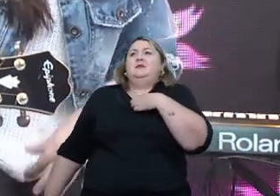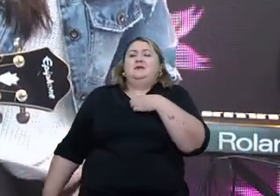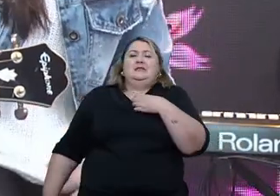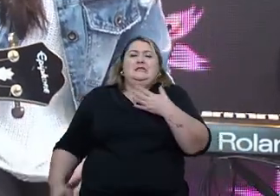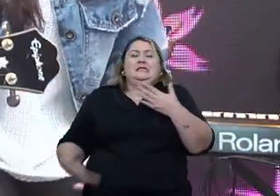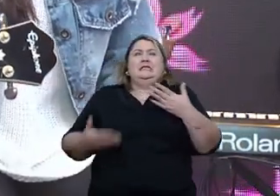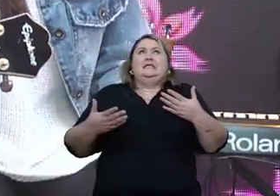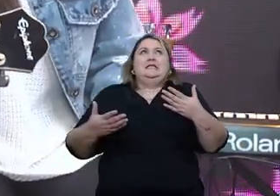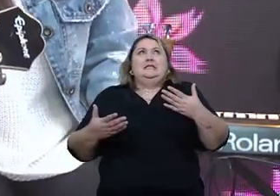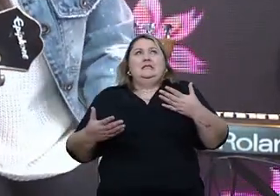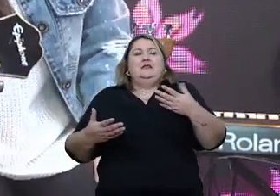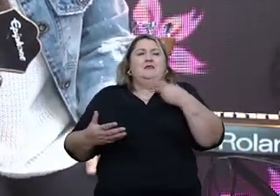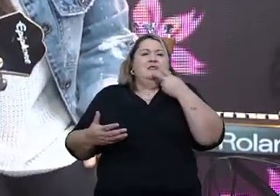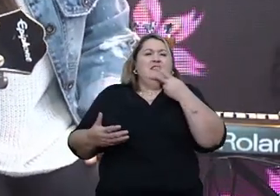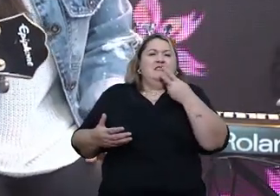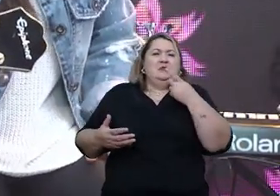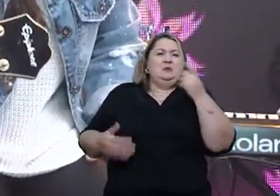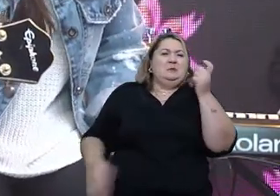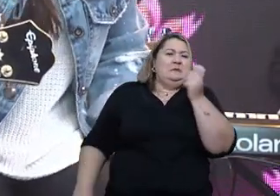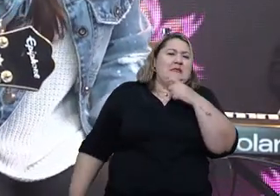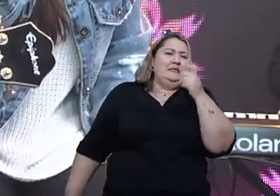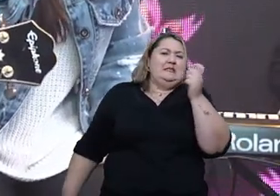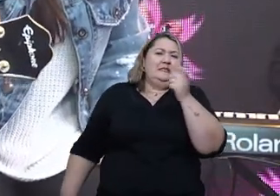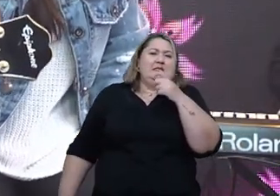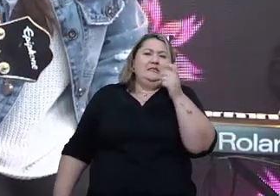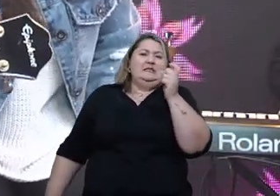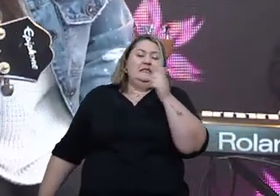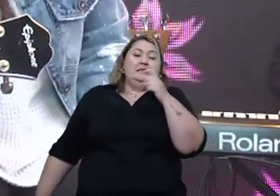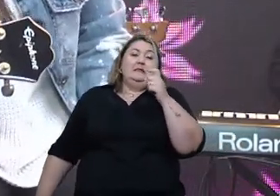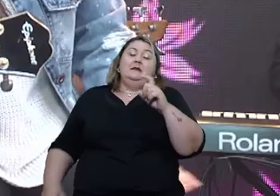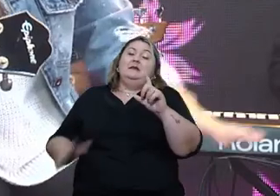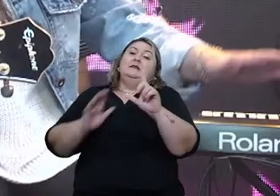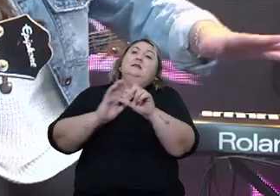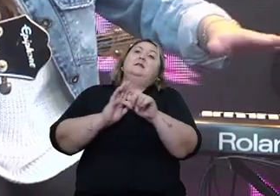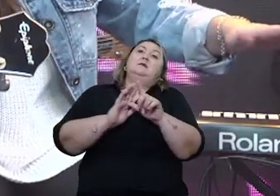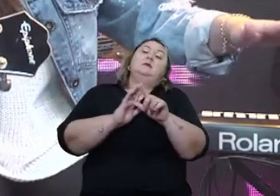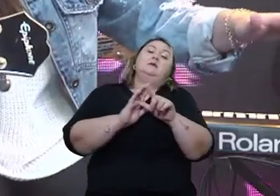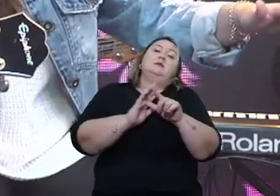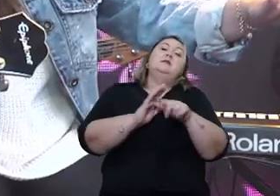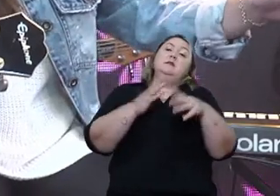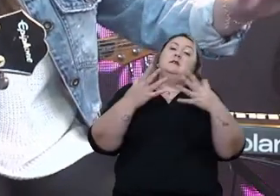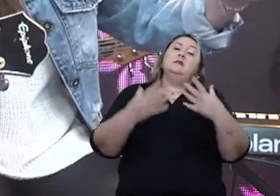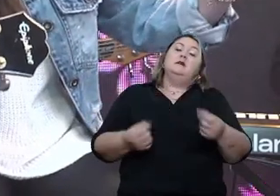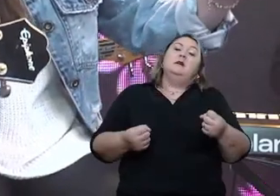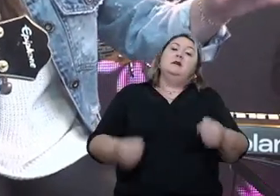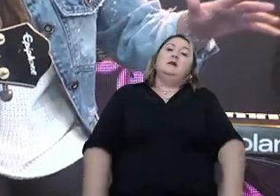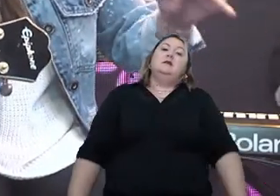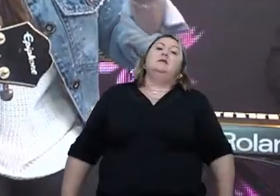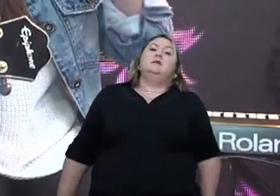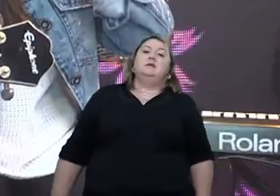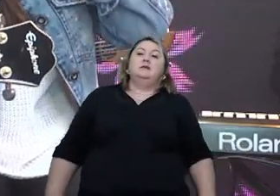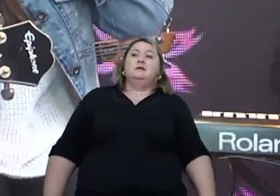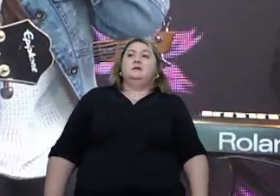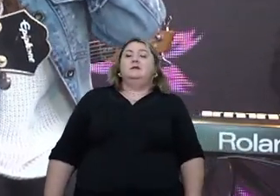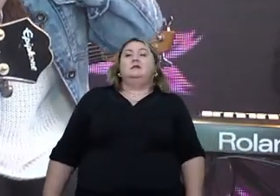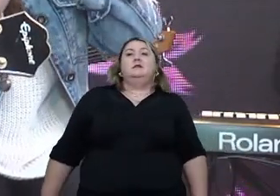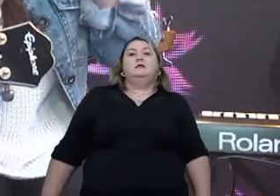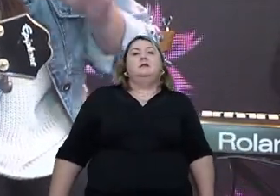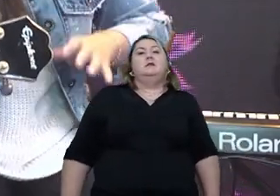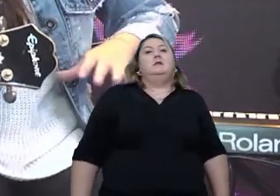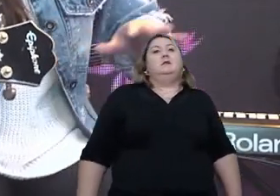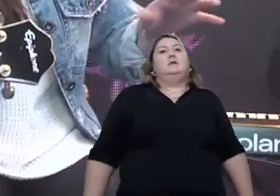Faço tipo, falo coisas que eu não sou, mas depois eu nego.